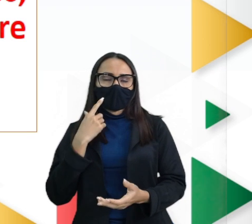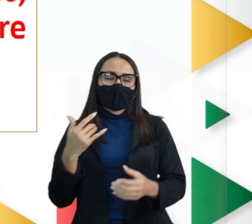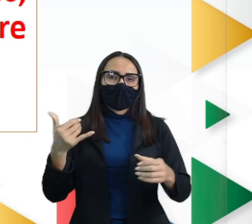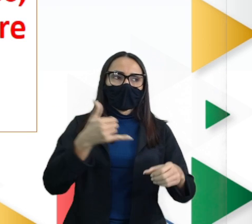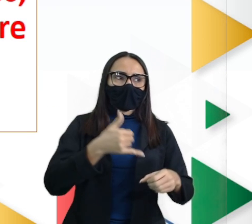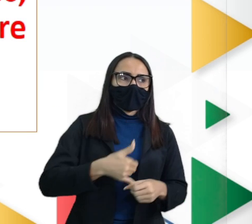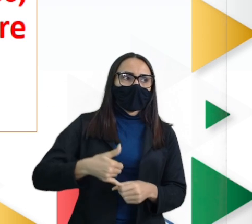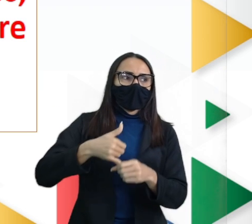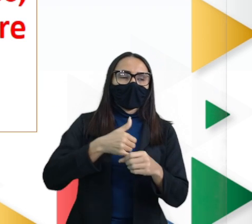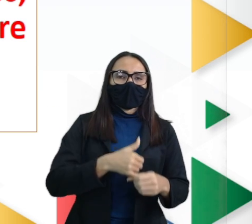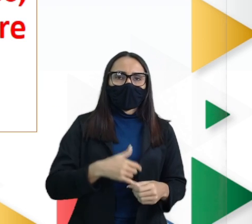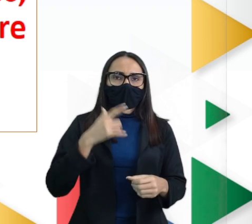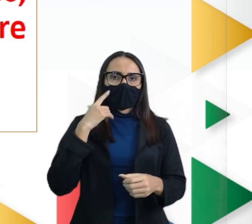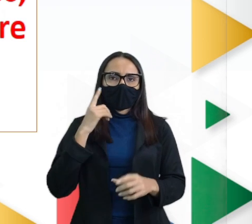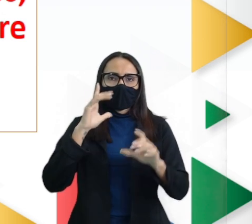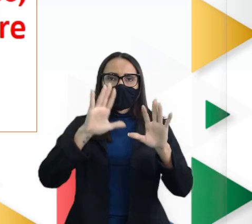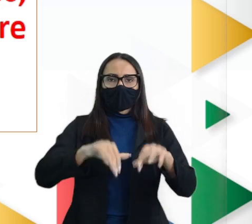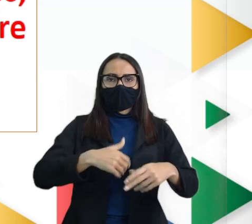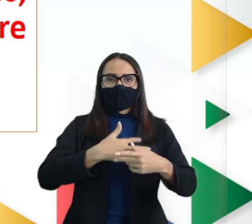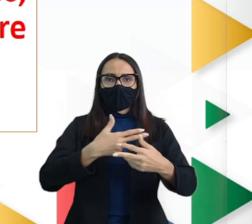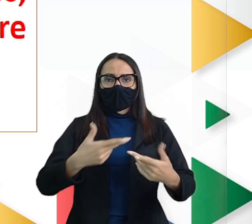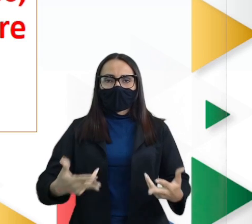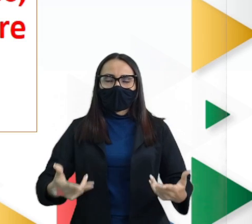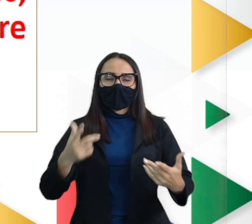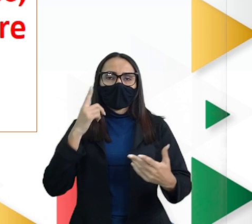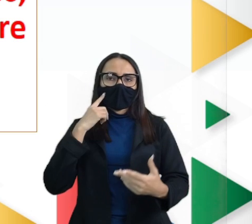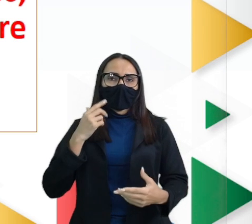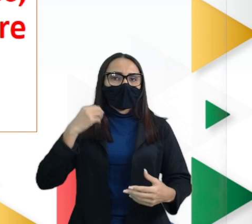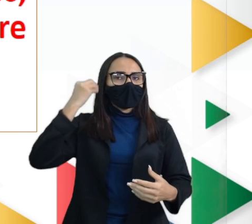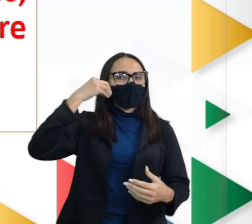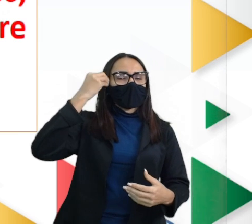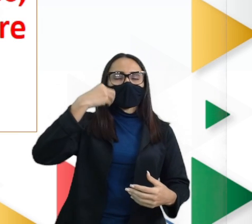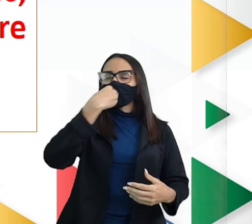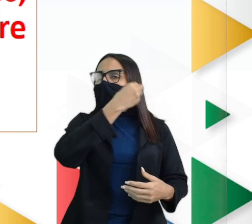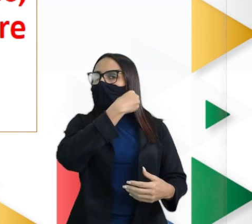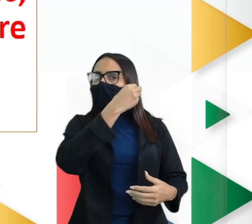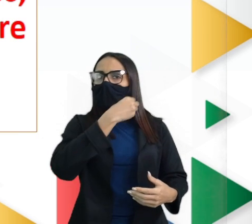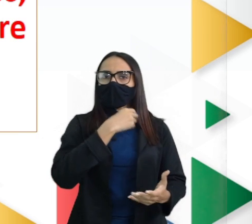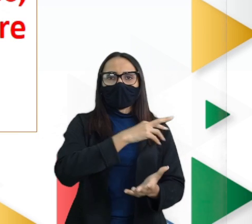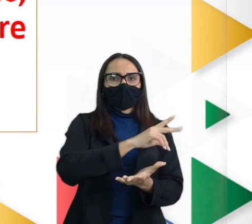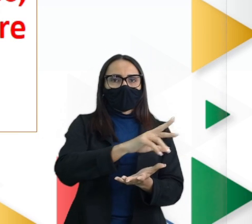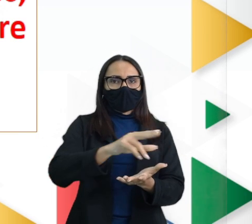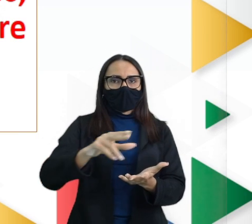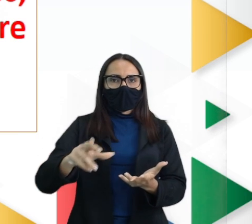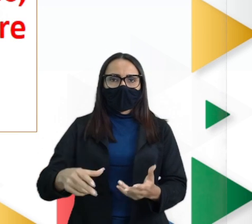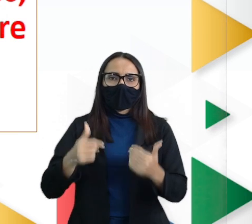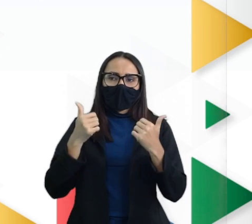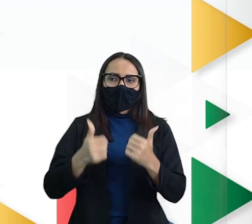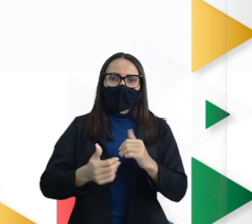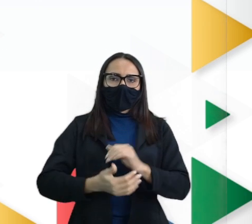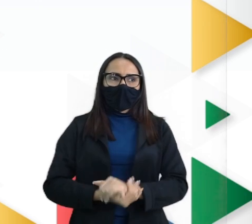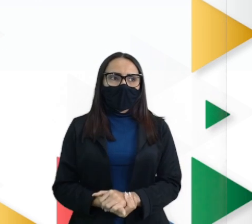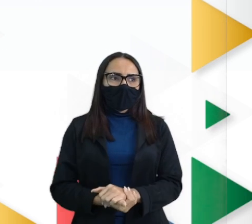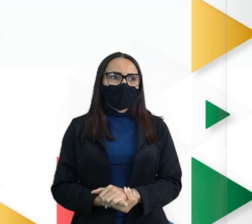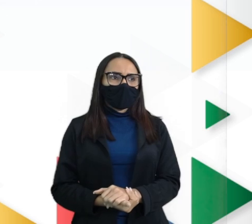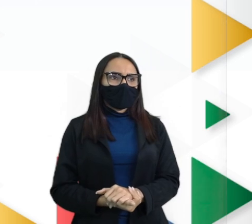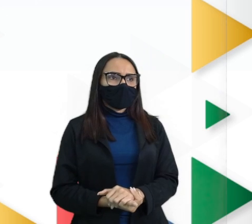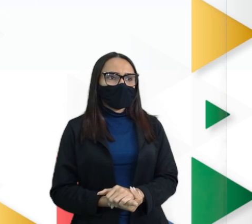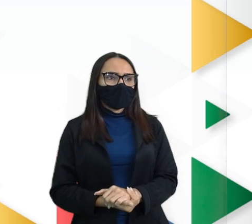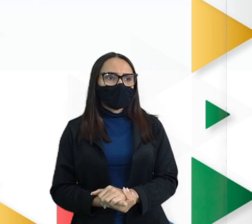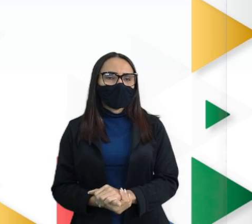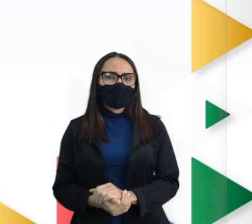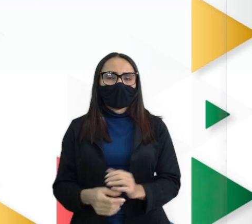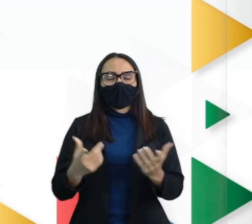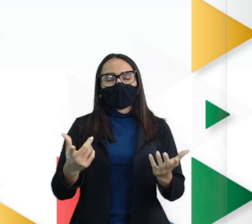biocombustíveis, produtos de beleza e entre outras cositas mais, né, meus cotoquinhos de gente? Vamos lá. Aí o que